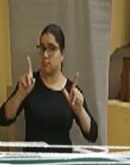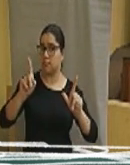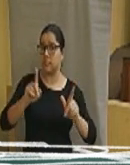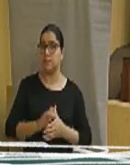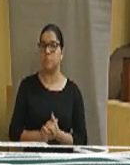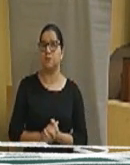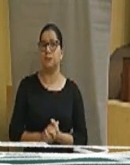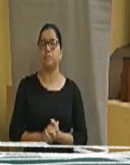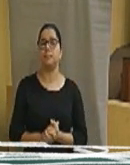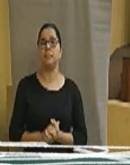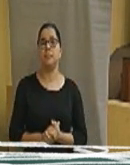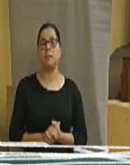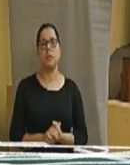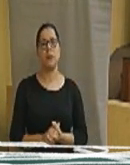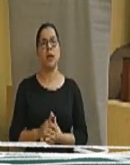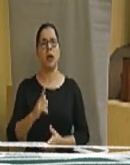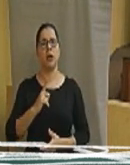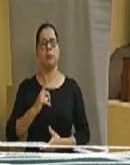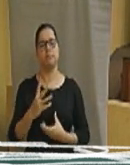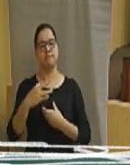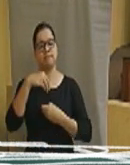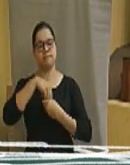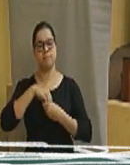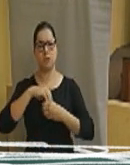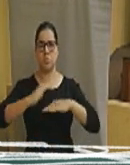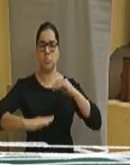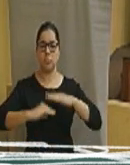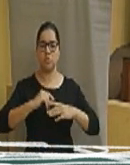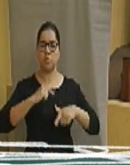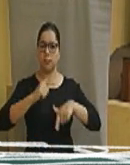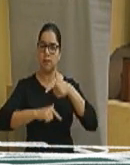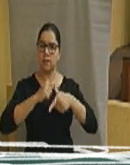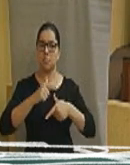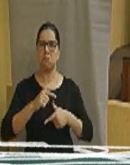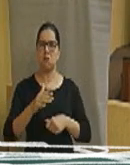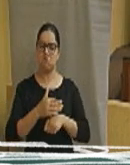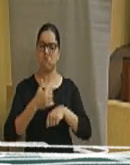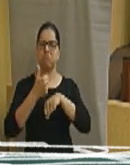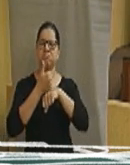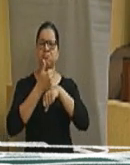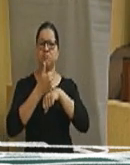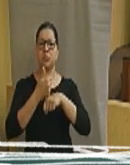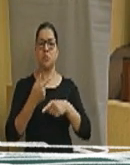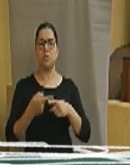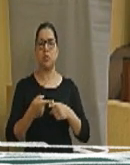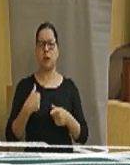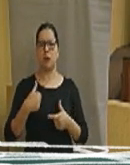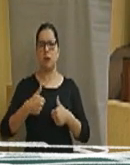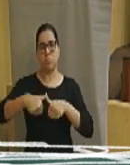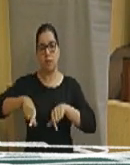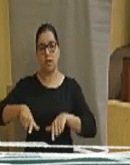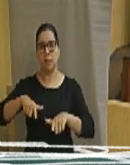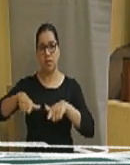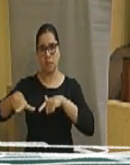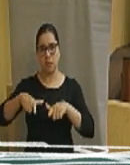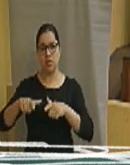São locais privilegiados que nós permanecemos.